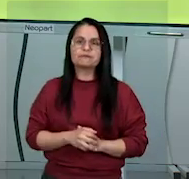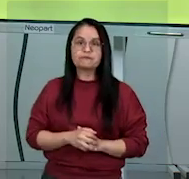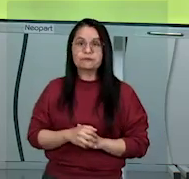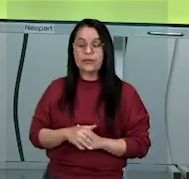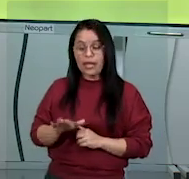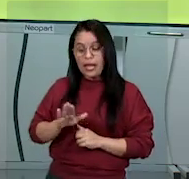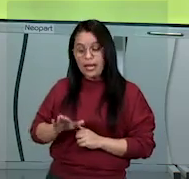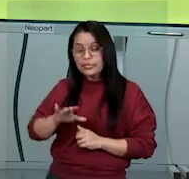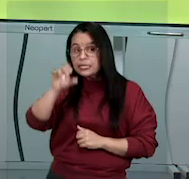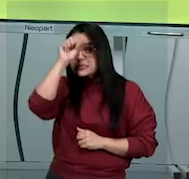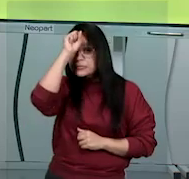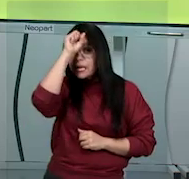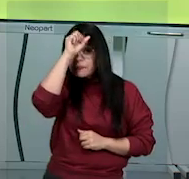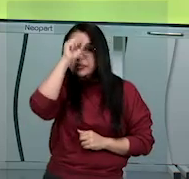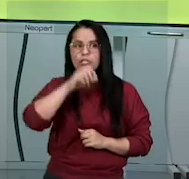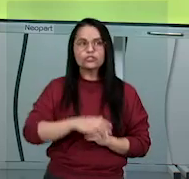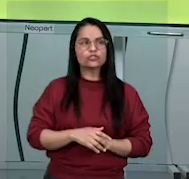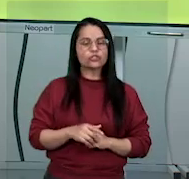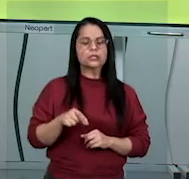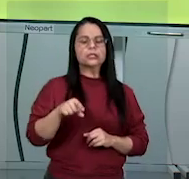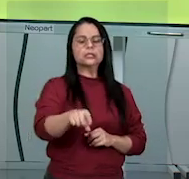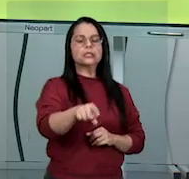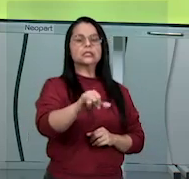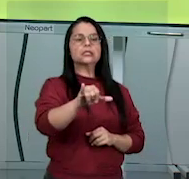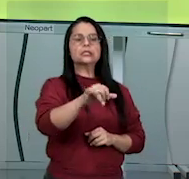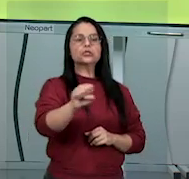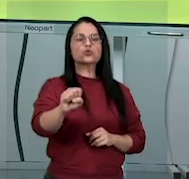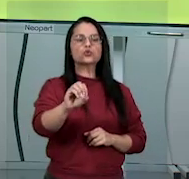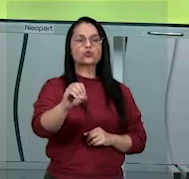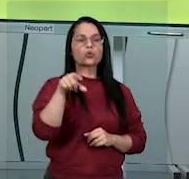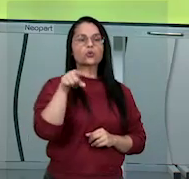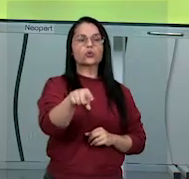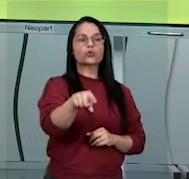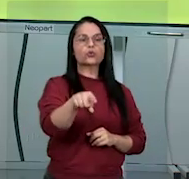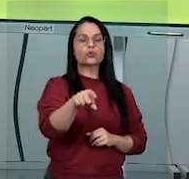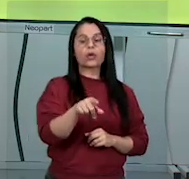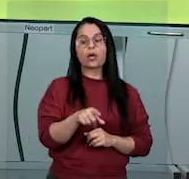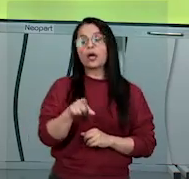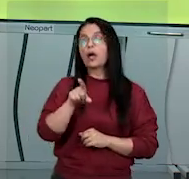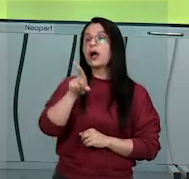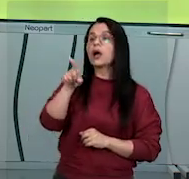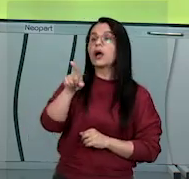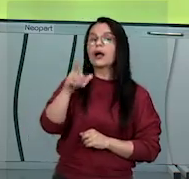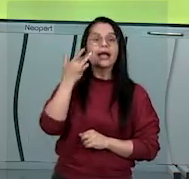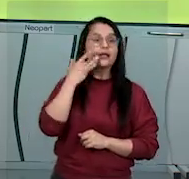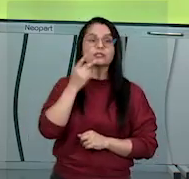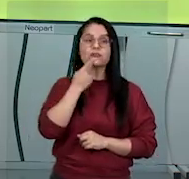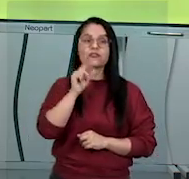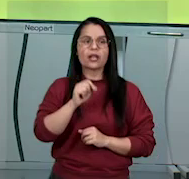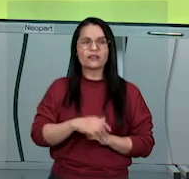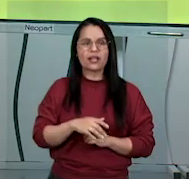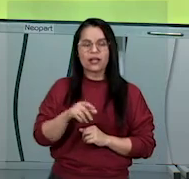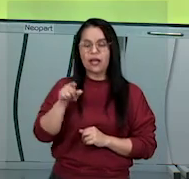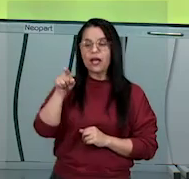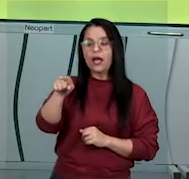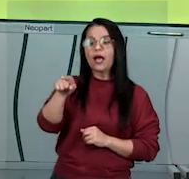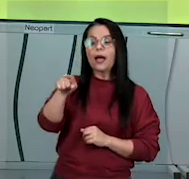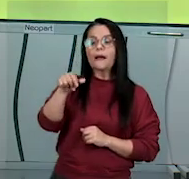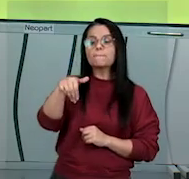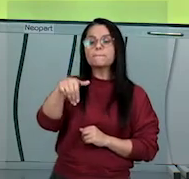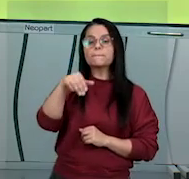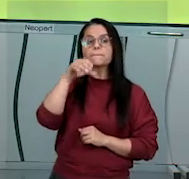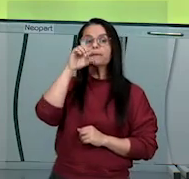criança logo aprende isso. Ela está indicando isso. Aí ela não sabe falar isso, ela fala assim,